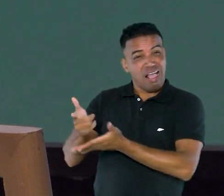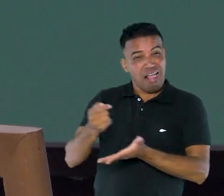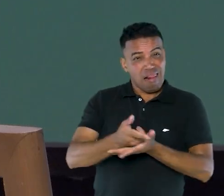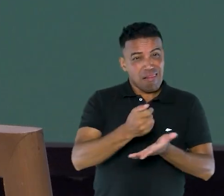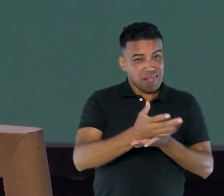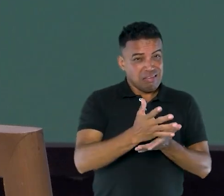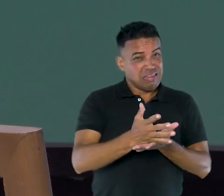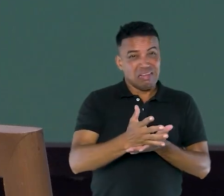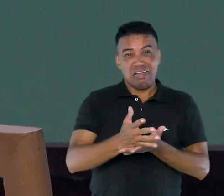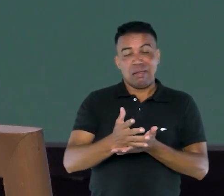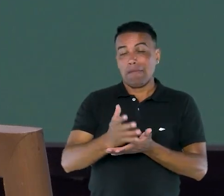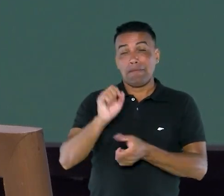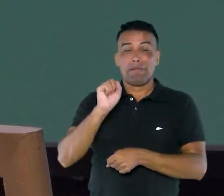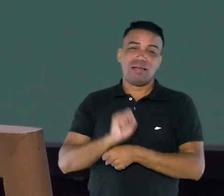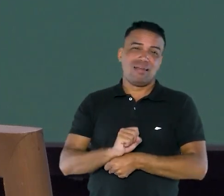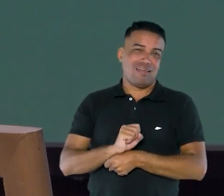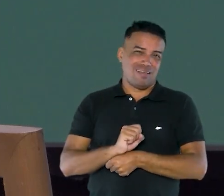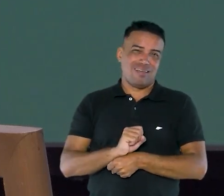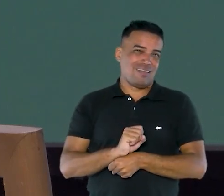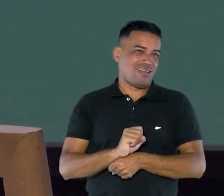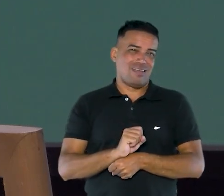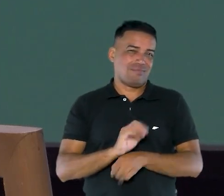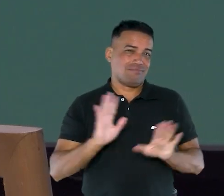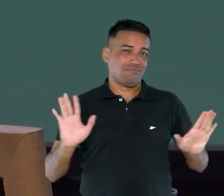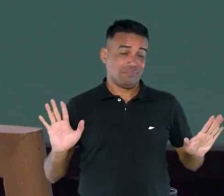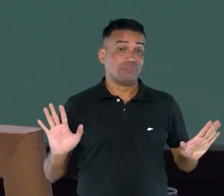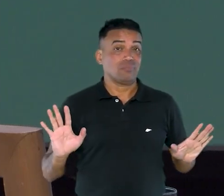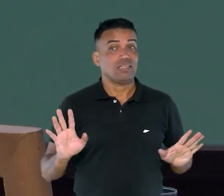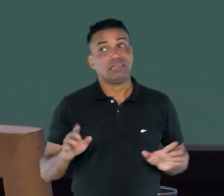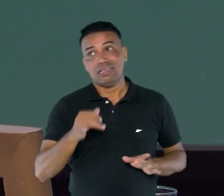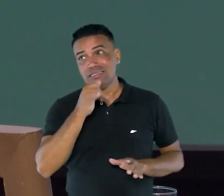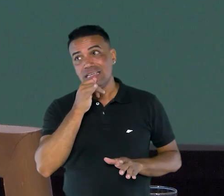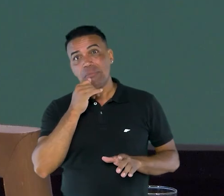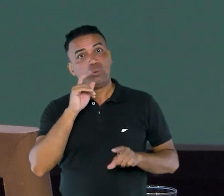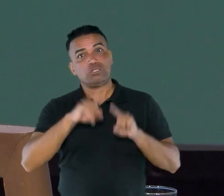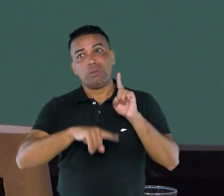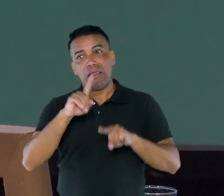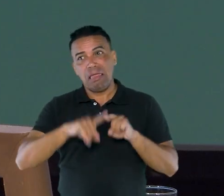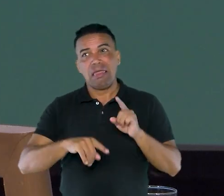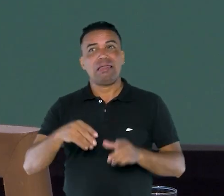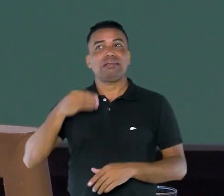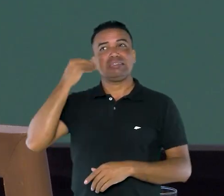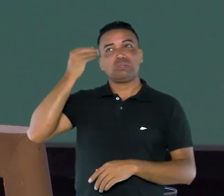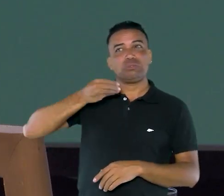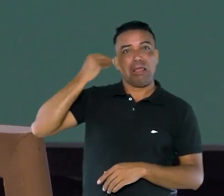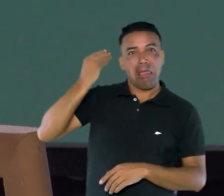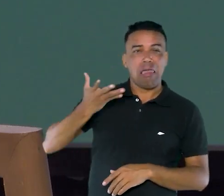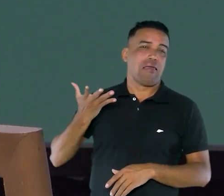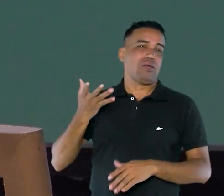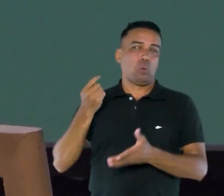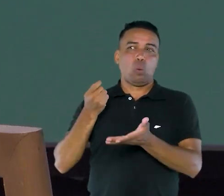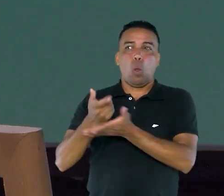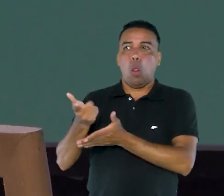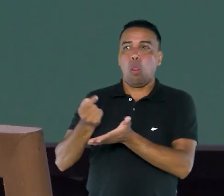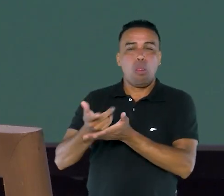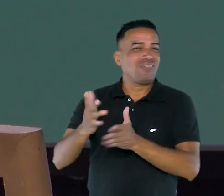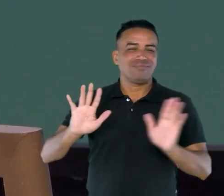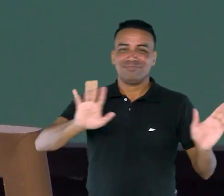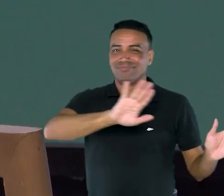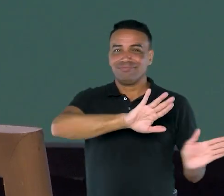material e se livre do consumo, do hiperconsumismo, de coisas, de experiências. É também, mas é